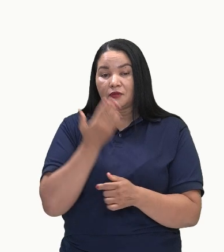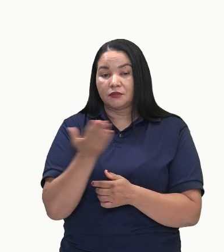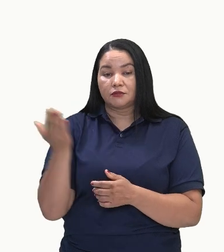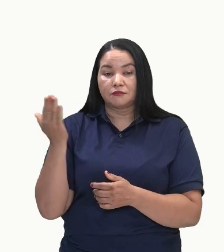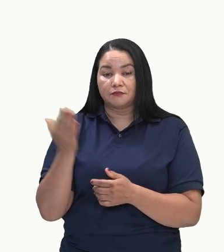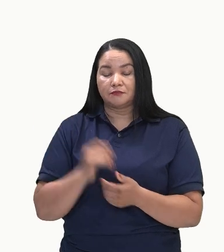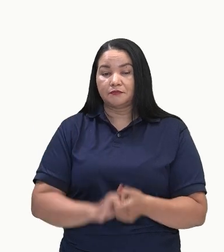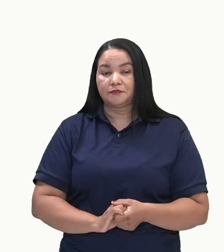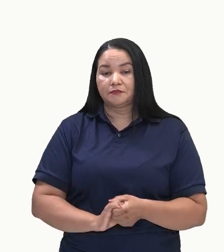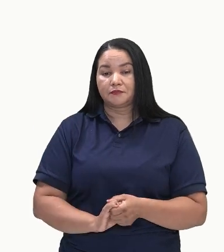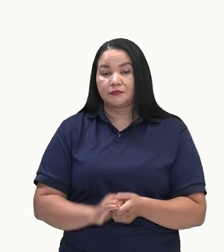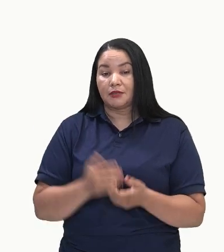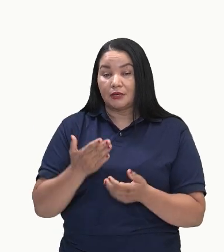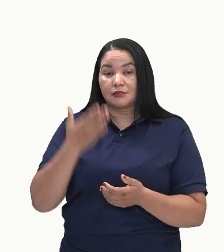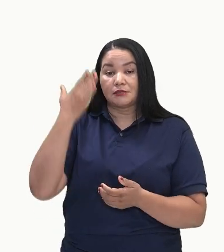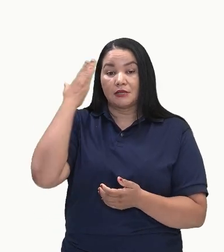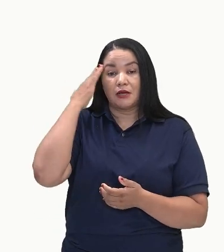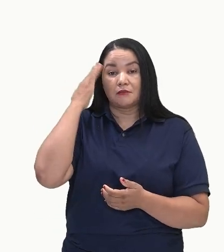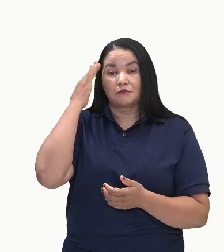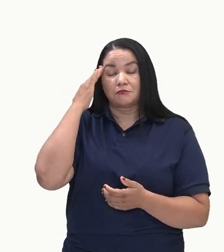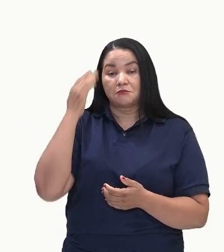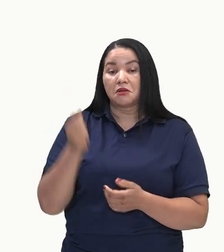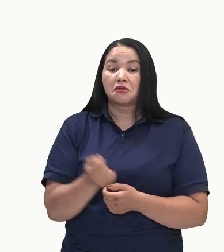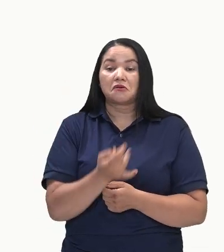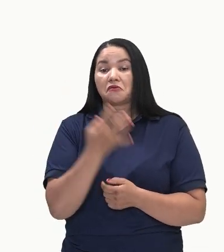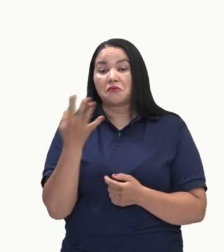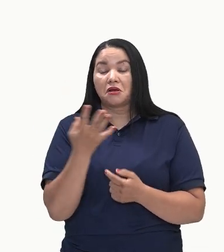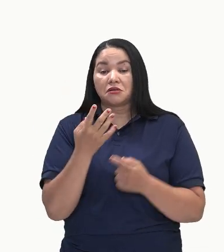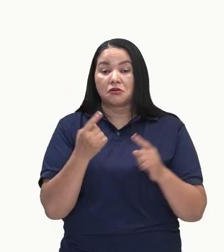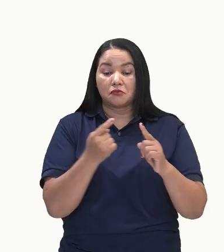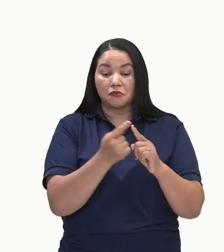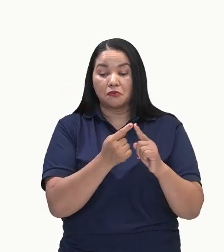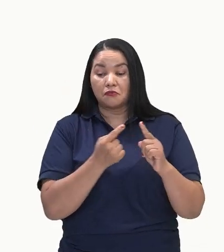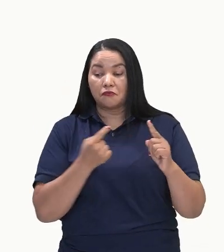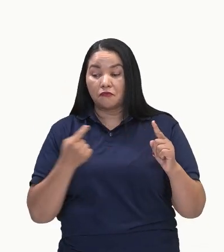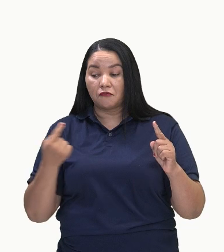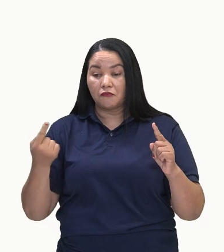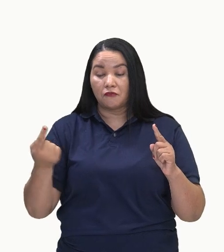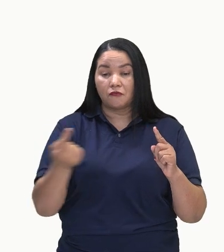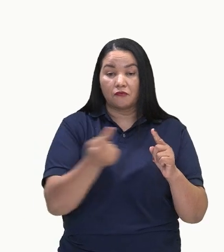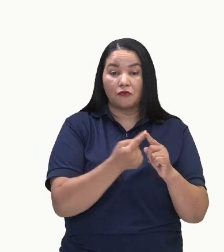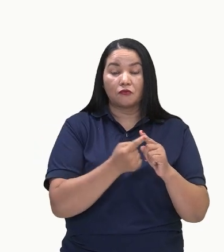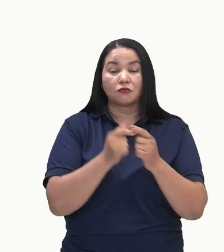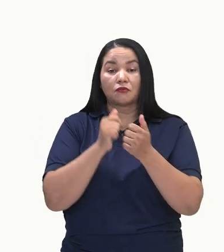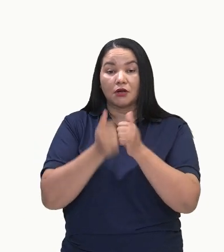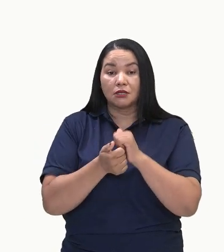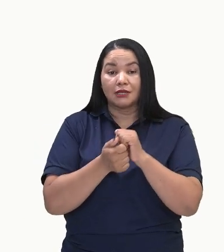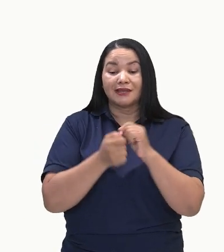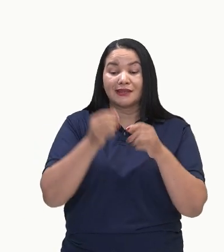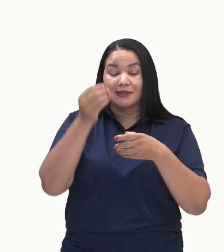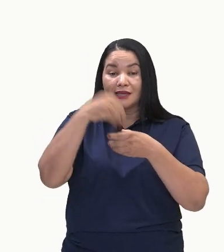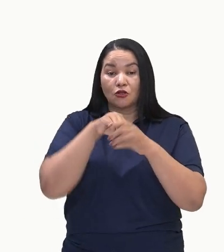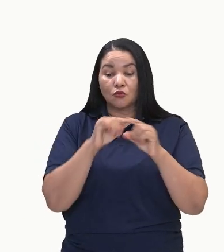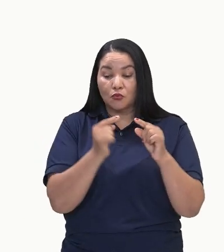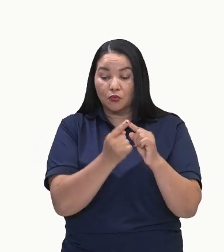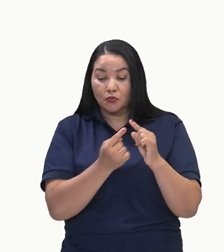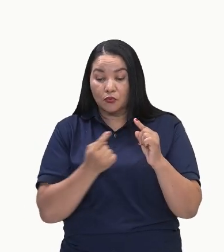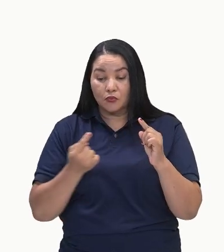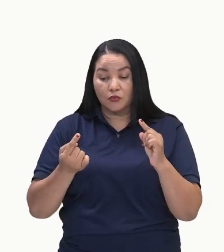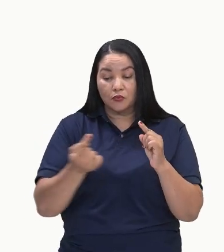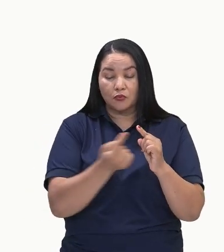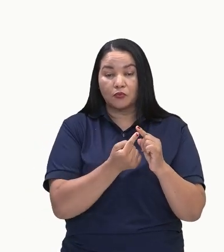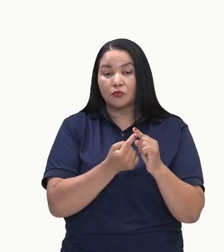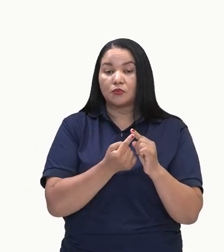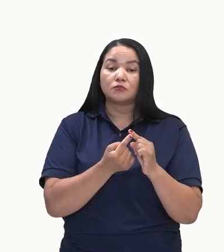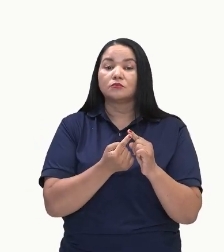Ele quer saber o número de volta que será dado pelo atleta da pista interna, tá bom? Então, precisar calcular também o